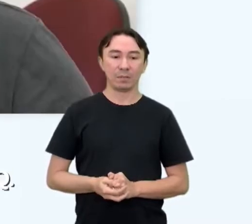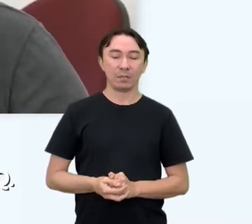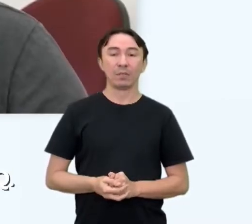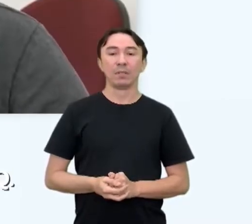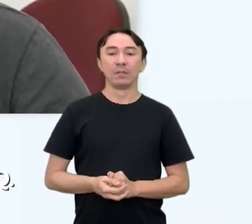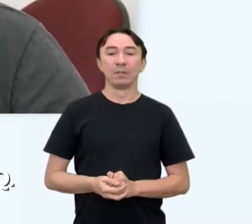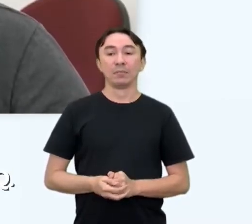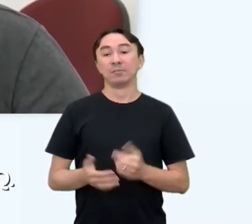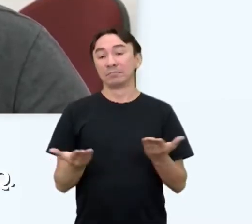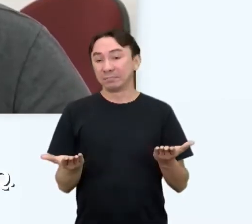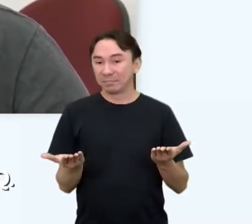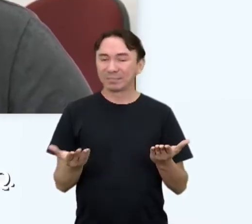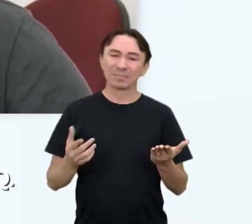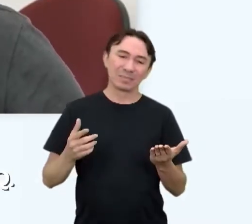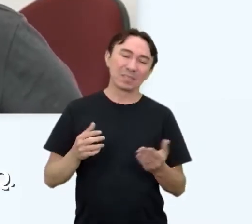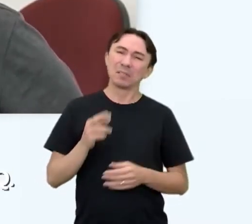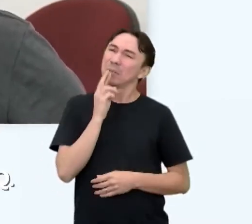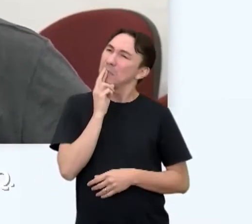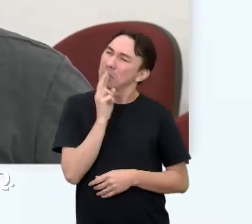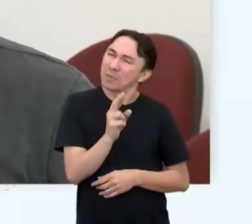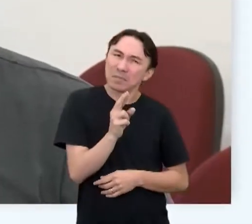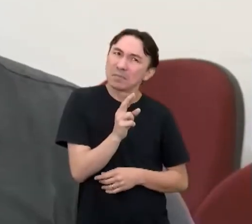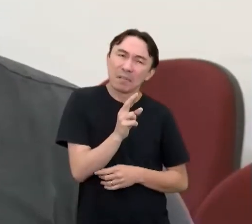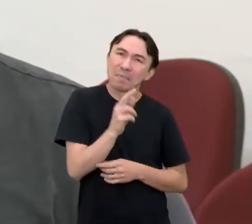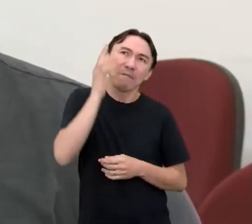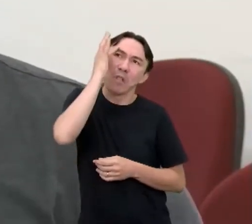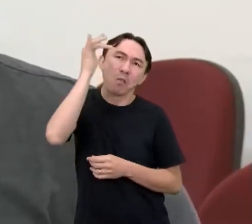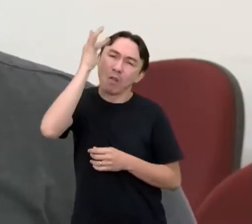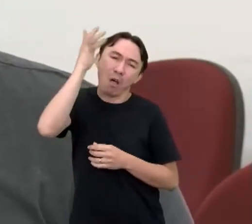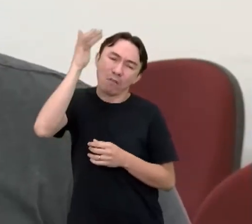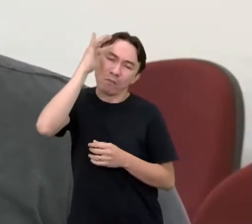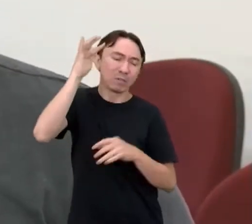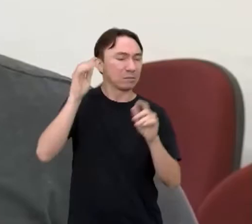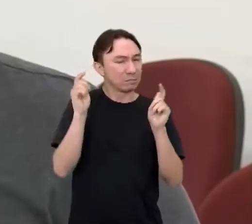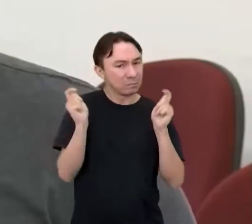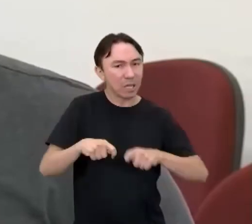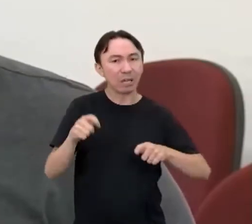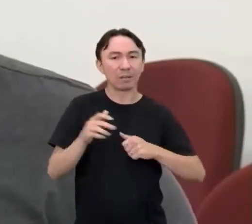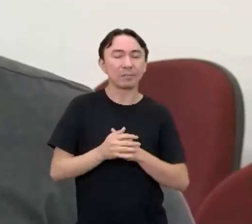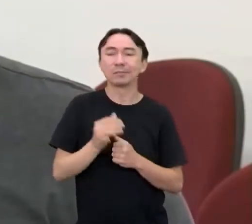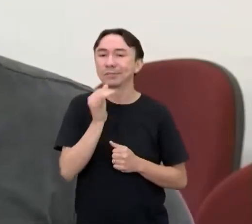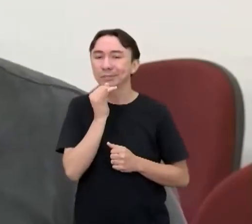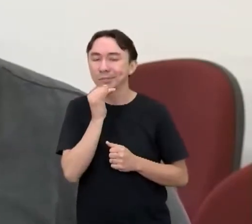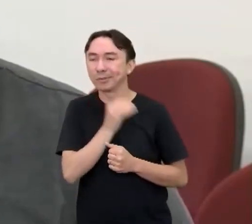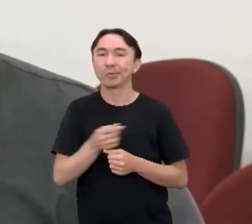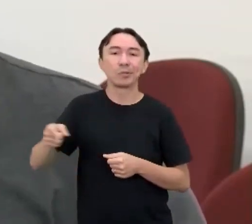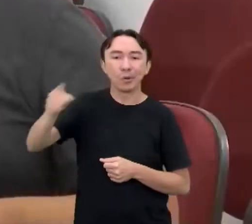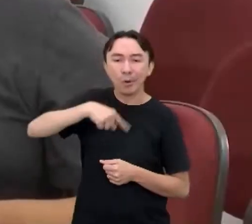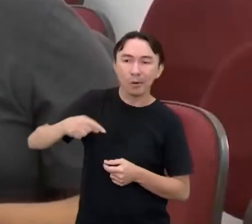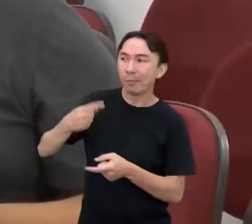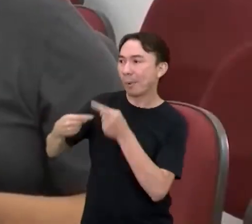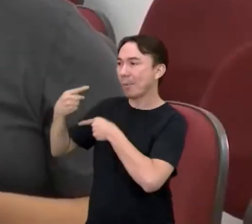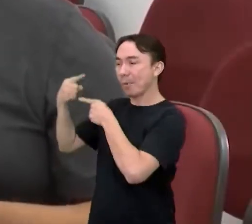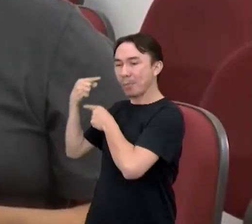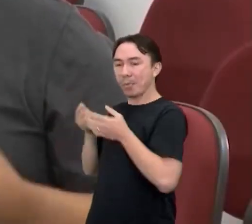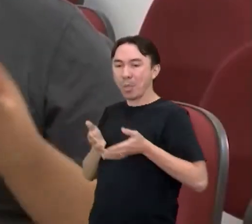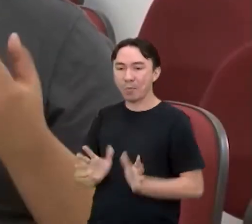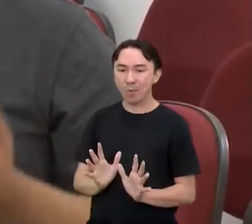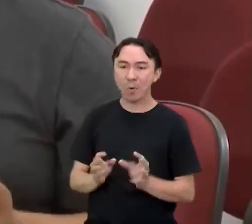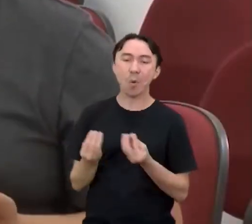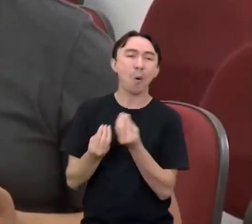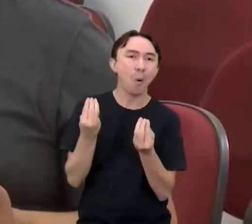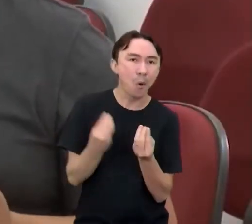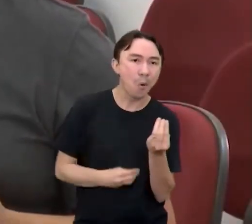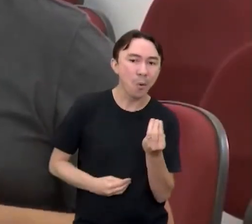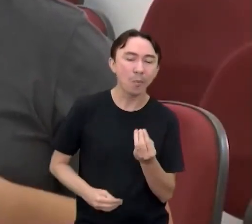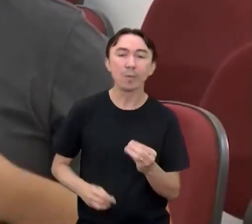A gente pode responder uma pergunta, desde uma pergunta muito filosófica do tipo da onde a gente veio, como o universo se formou, até